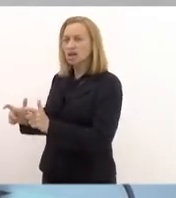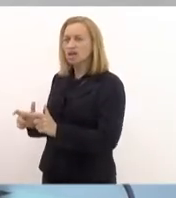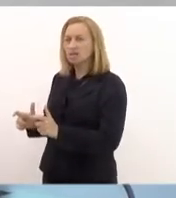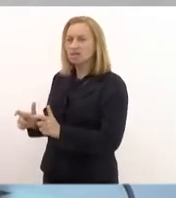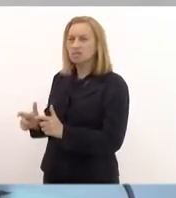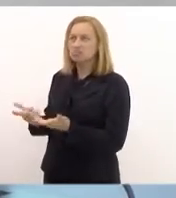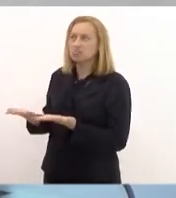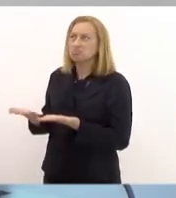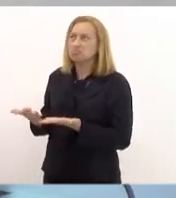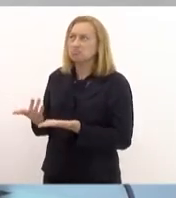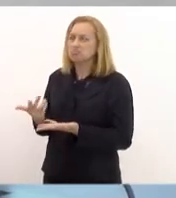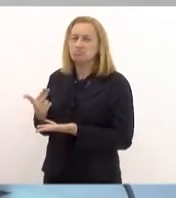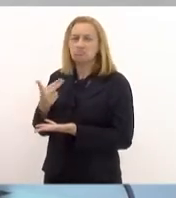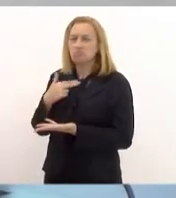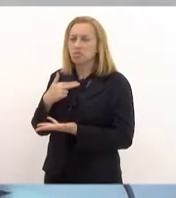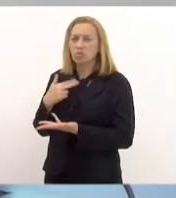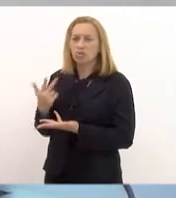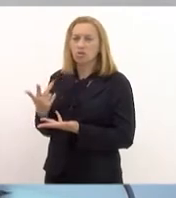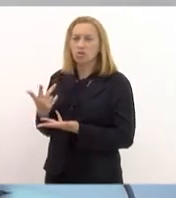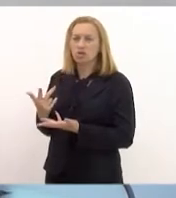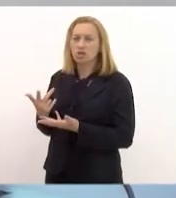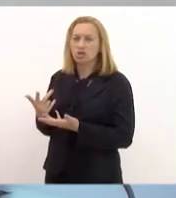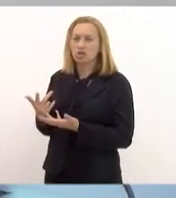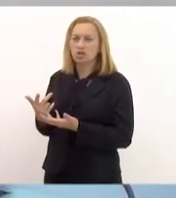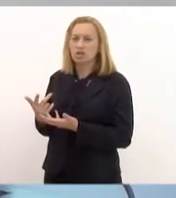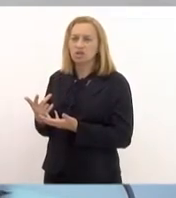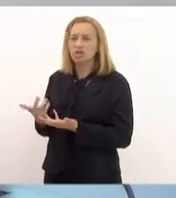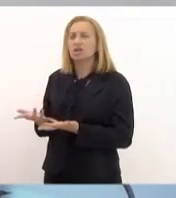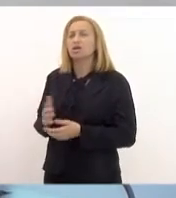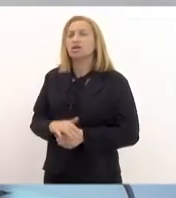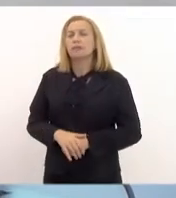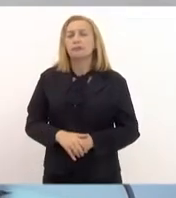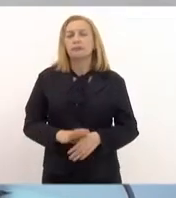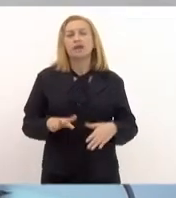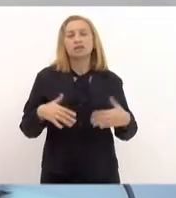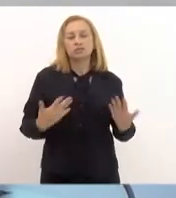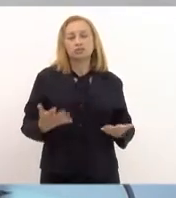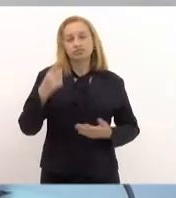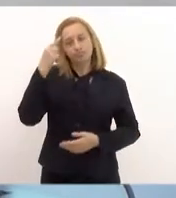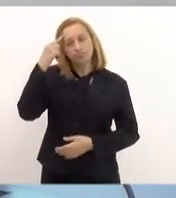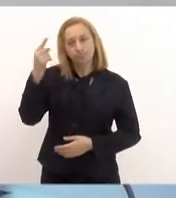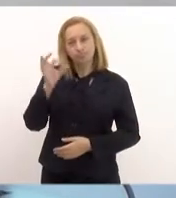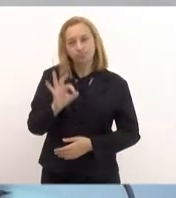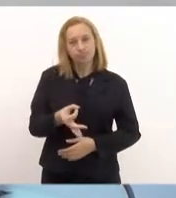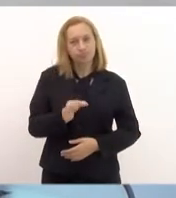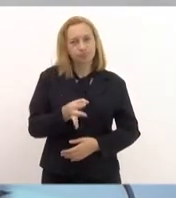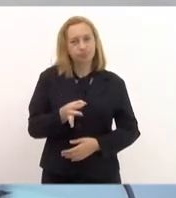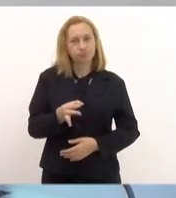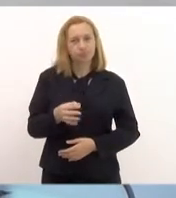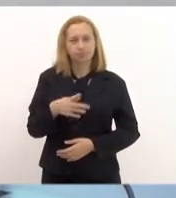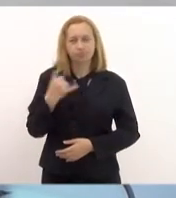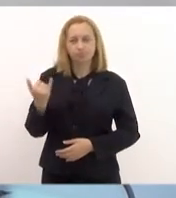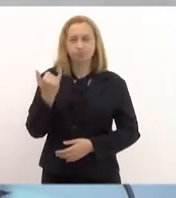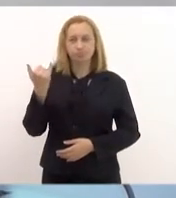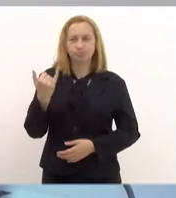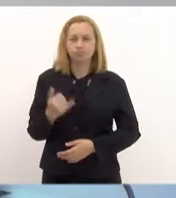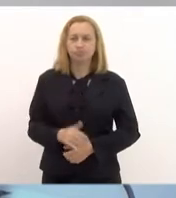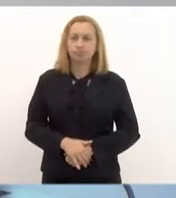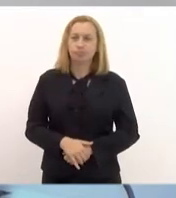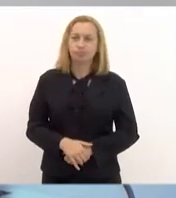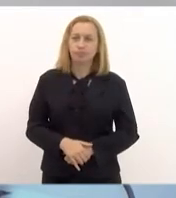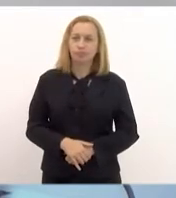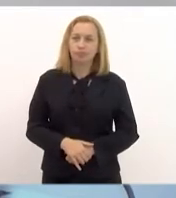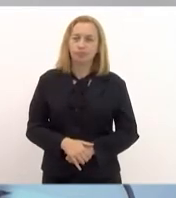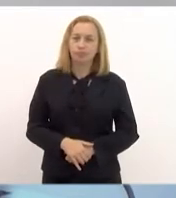ter. Isso não pode ter assim um patamar rígido. Então, a ideia é absolutamente oportuna para que, quando